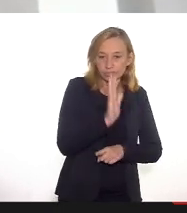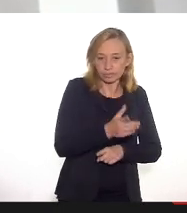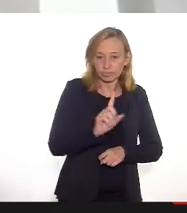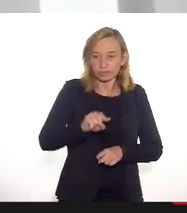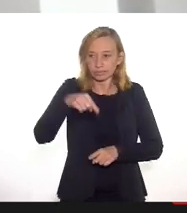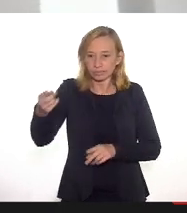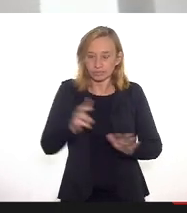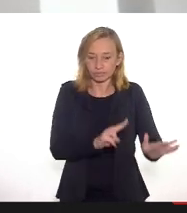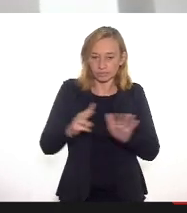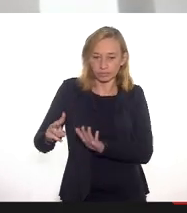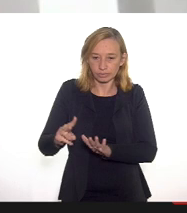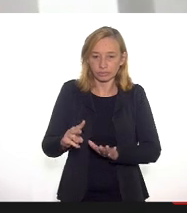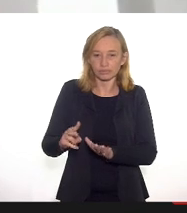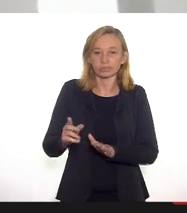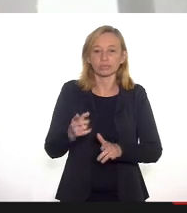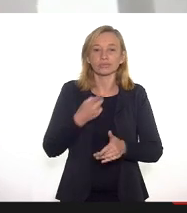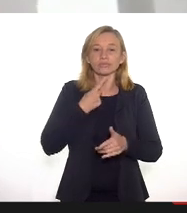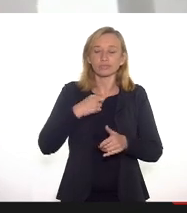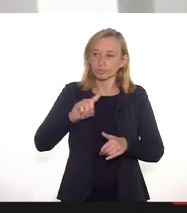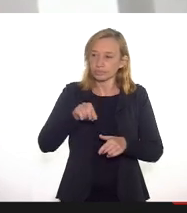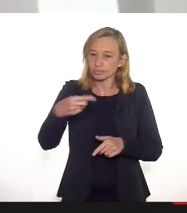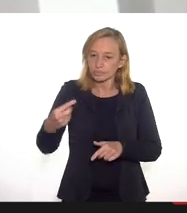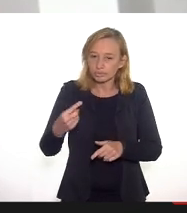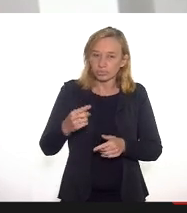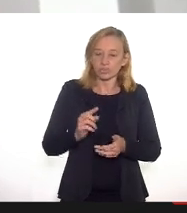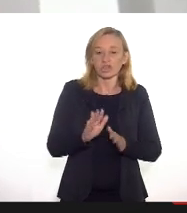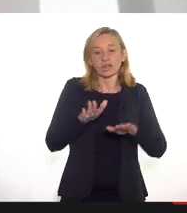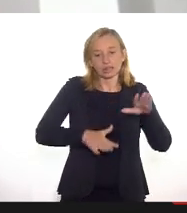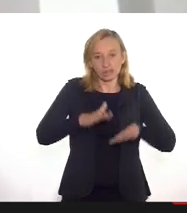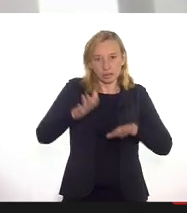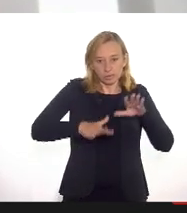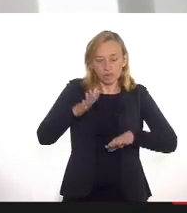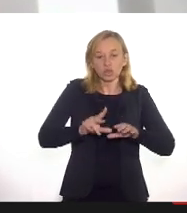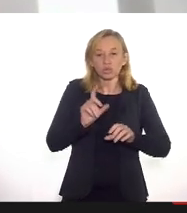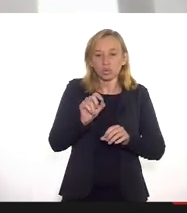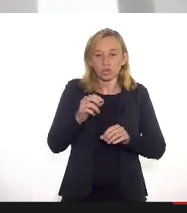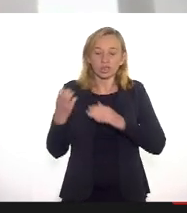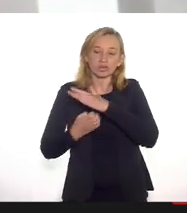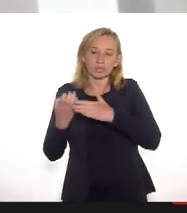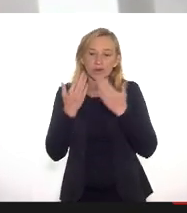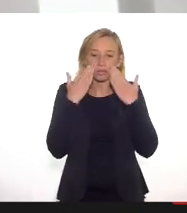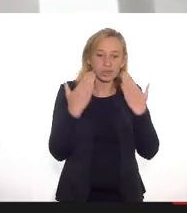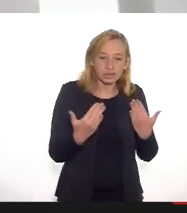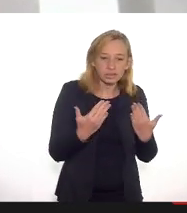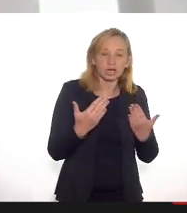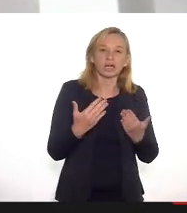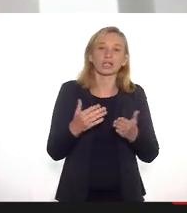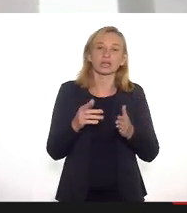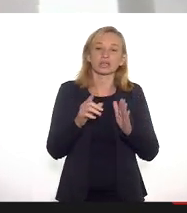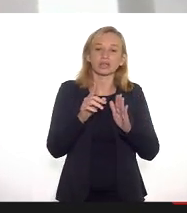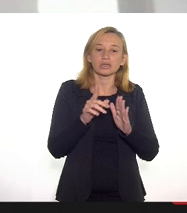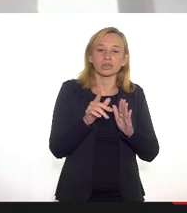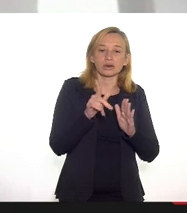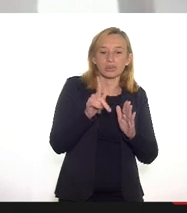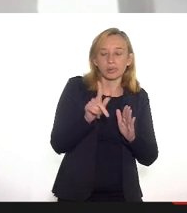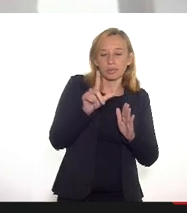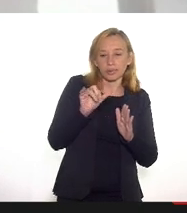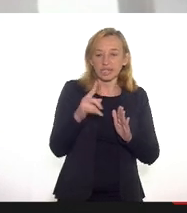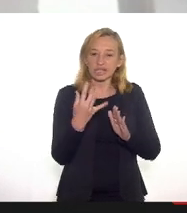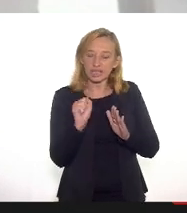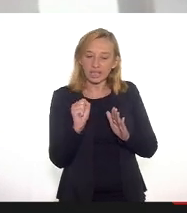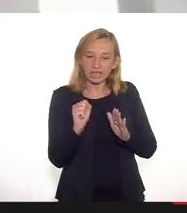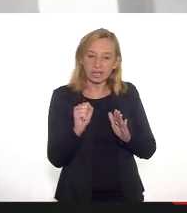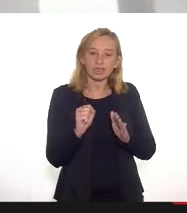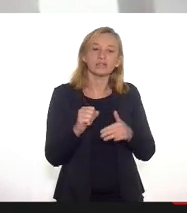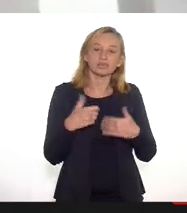vem, a gente tem expectativa de outros, isso depende do que as empresas apresentam a nível de planilha, documentação. Então, está